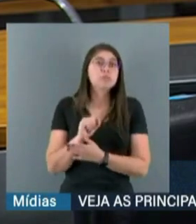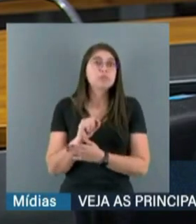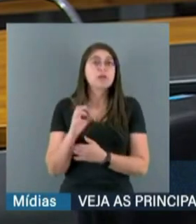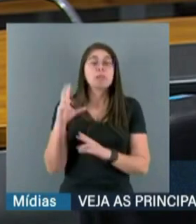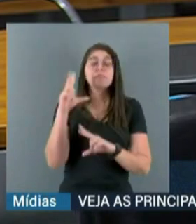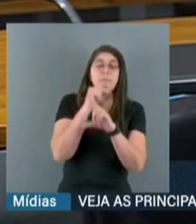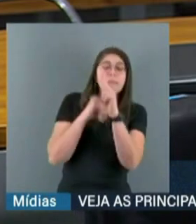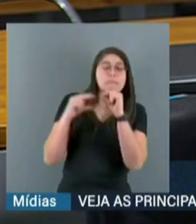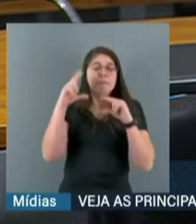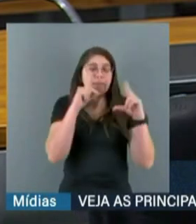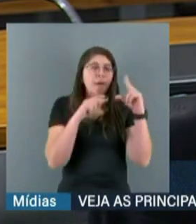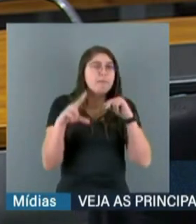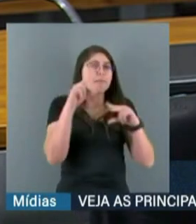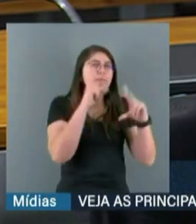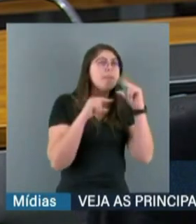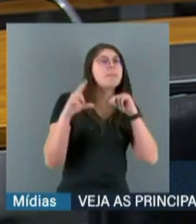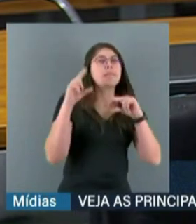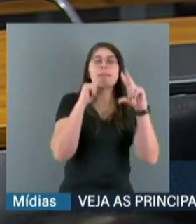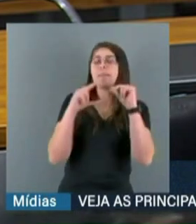que a gente escuta falar